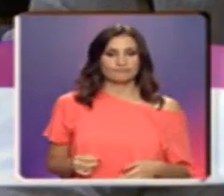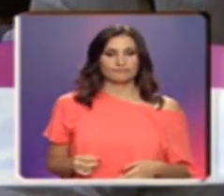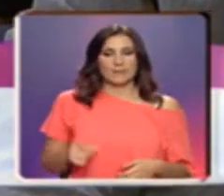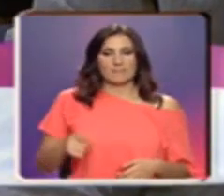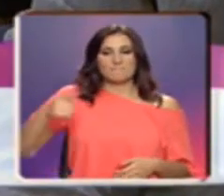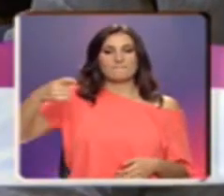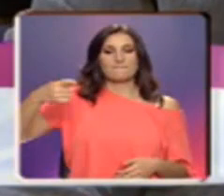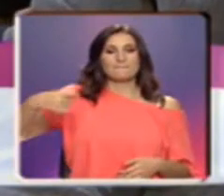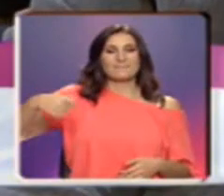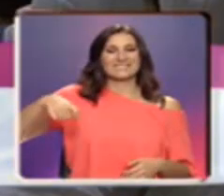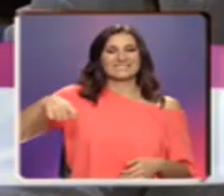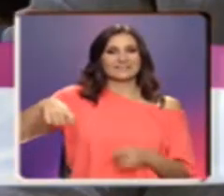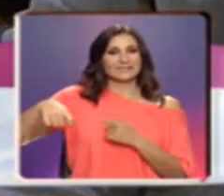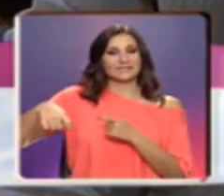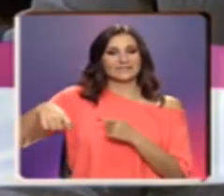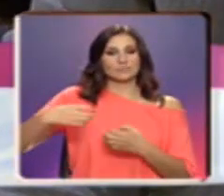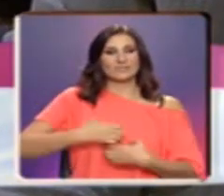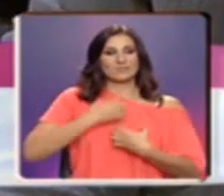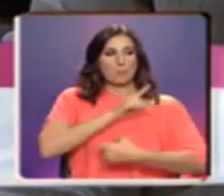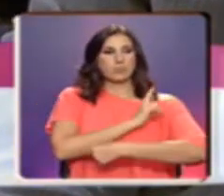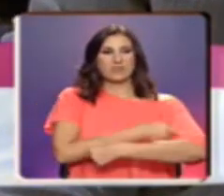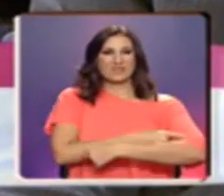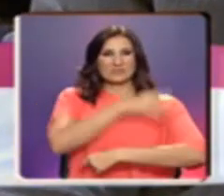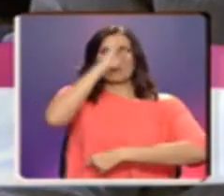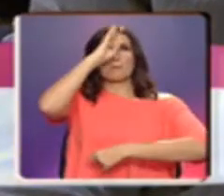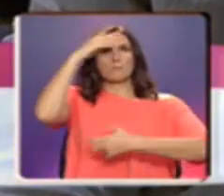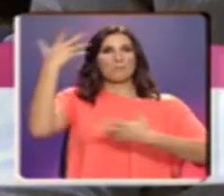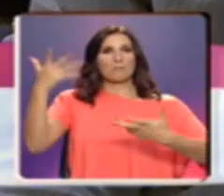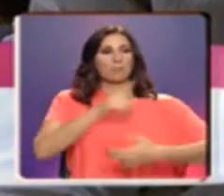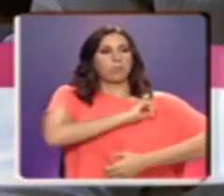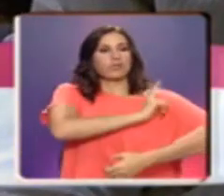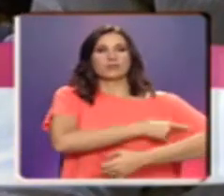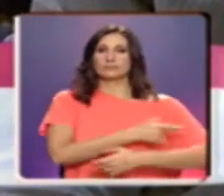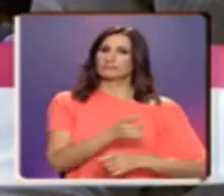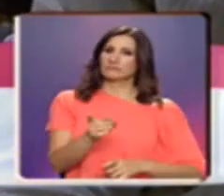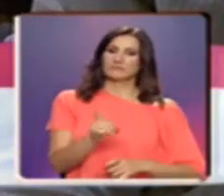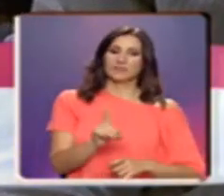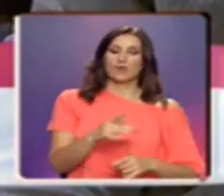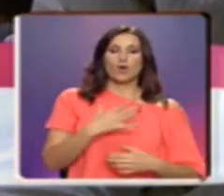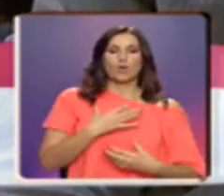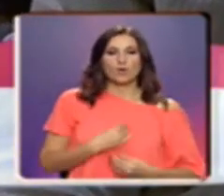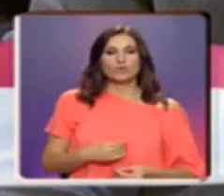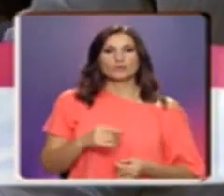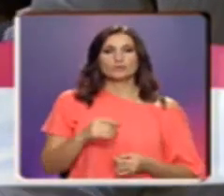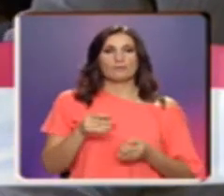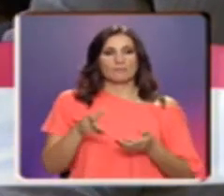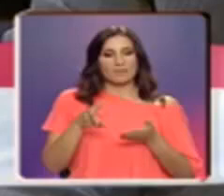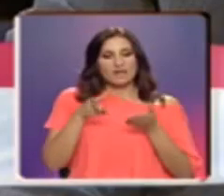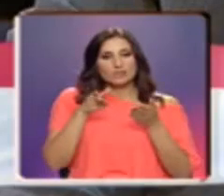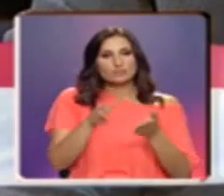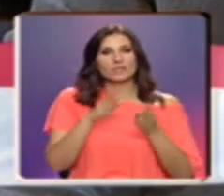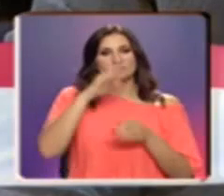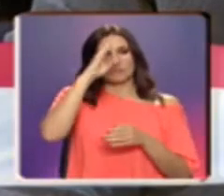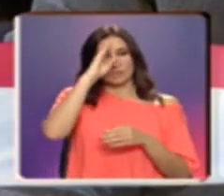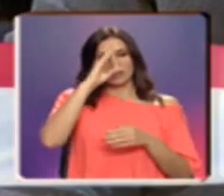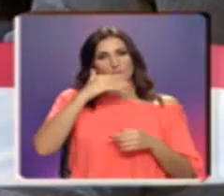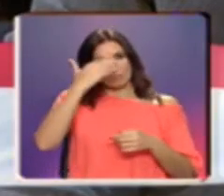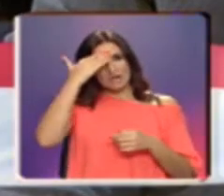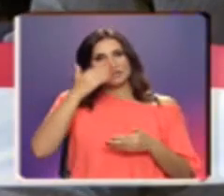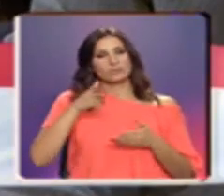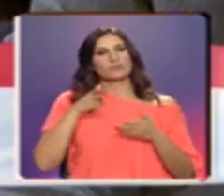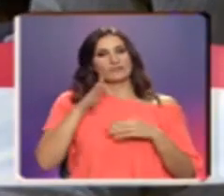o presidente no sentido do poder do Sporting Clube Portugal. Não é de facto. Gosto muito de poder ajudar o Sporting. Sinto que o